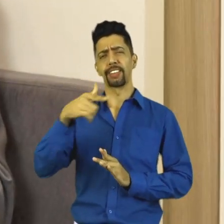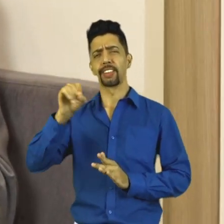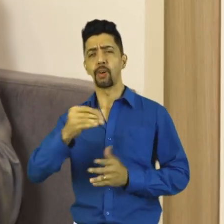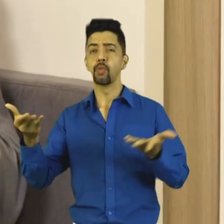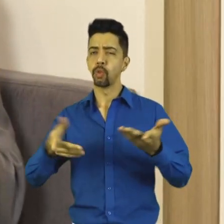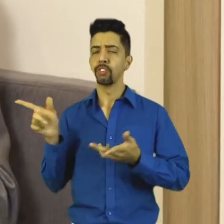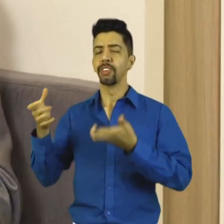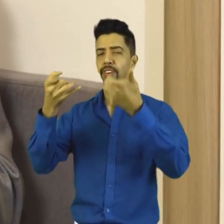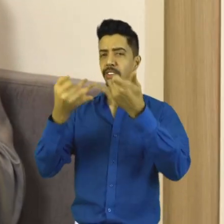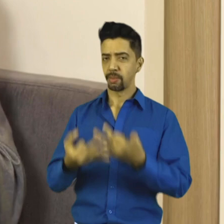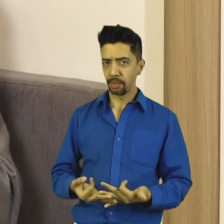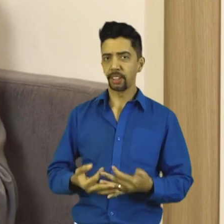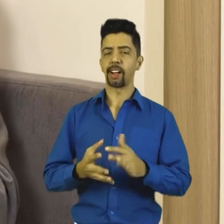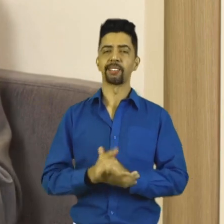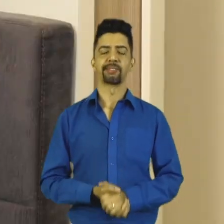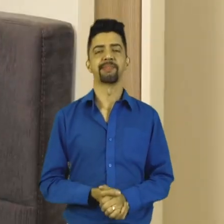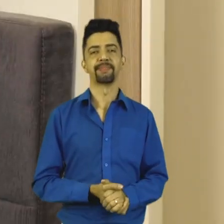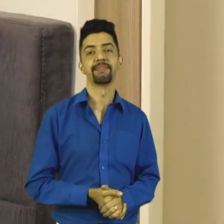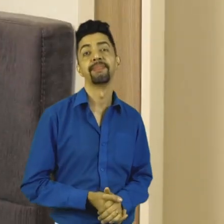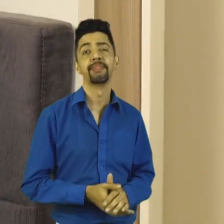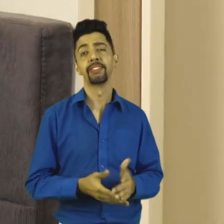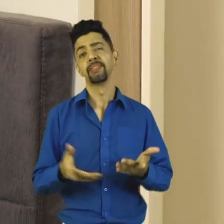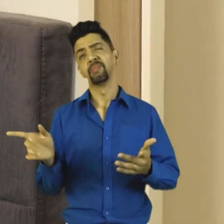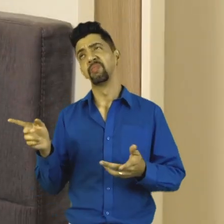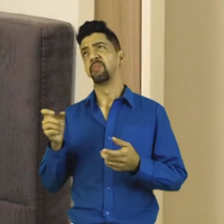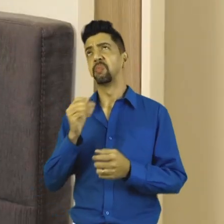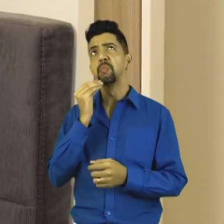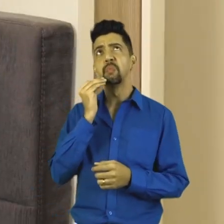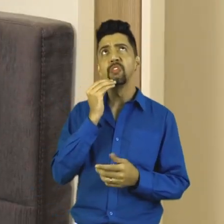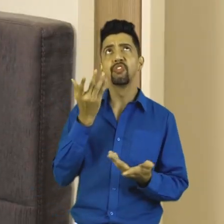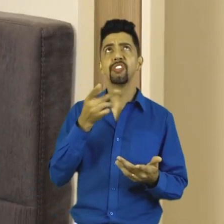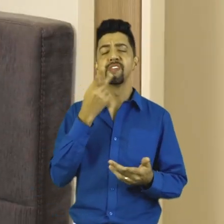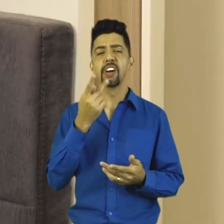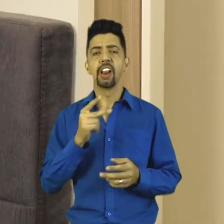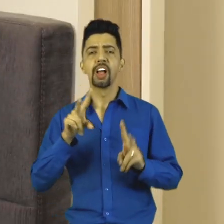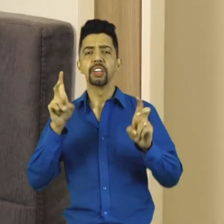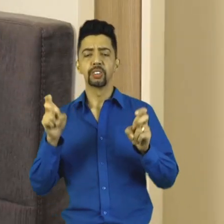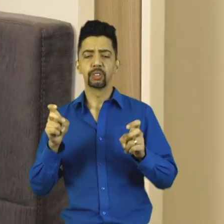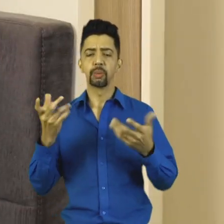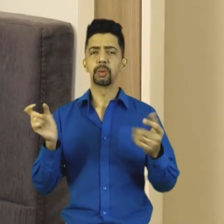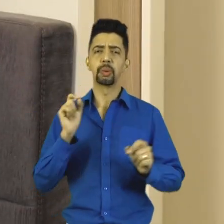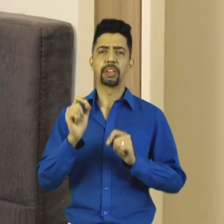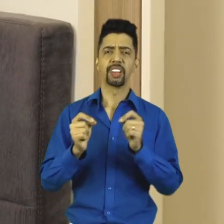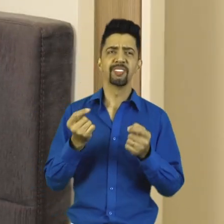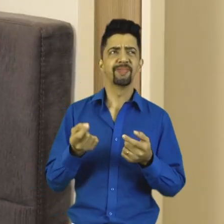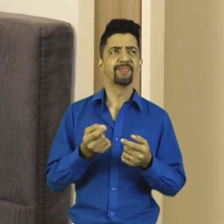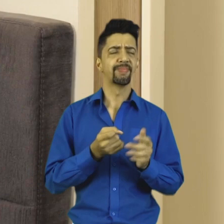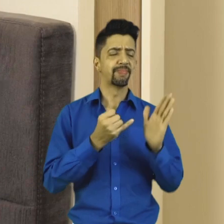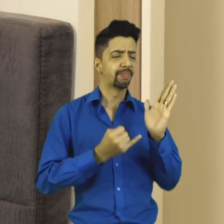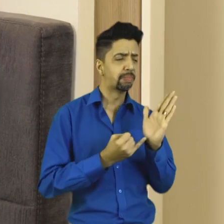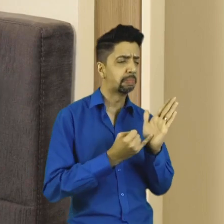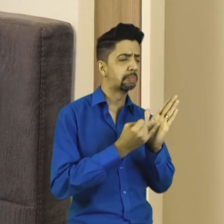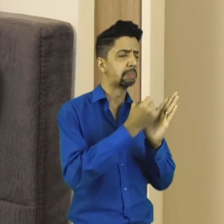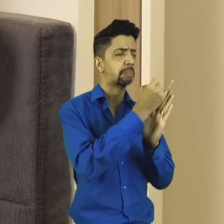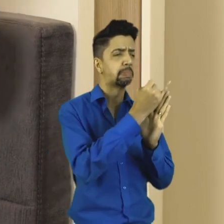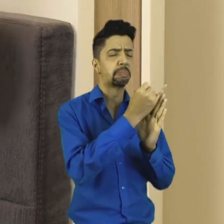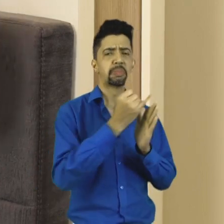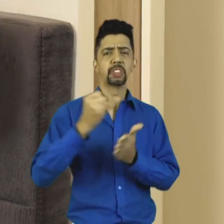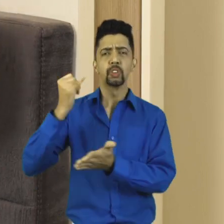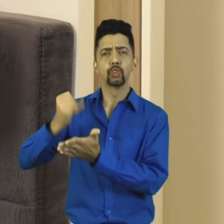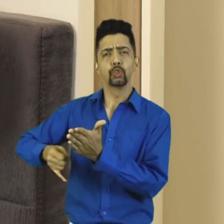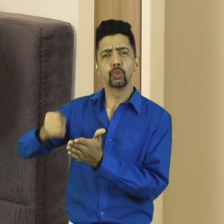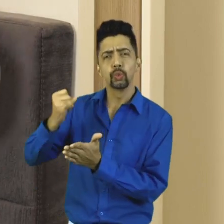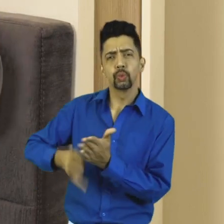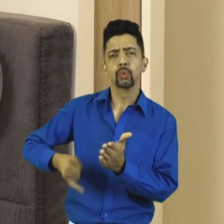desmistificar o que é a inflação. Eu poderia aqui falar sobre tecnês da inflação. Significa inflação, taxa